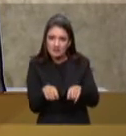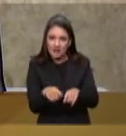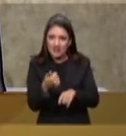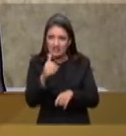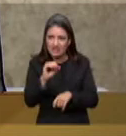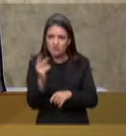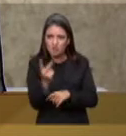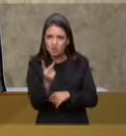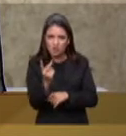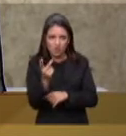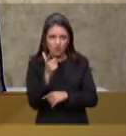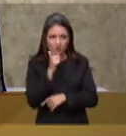julgamento.